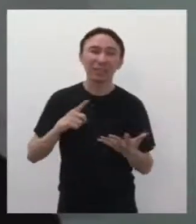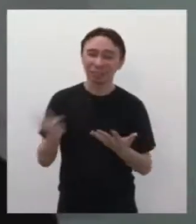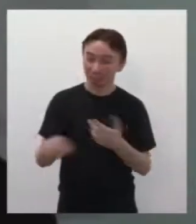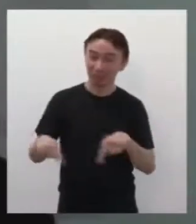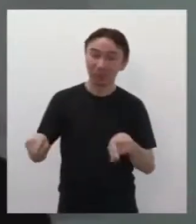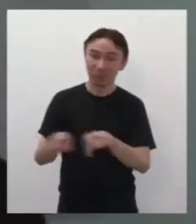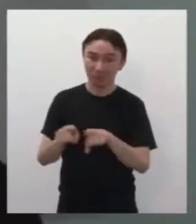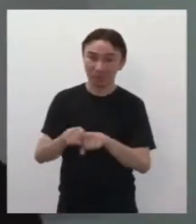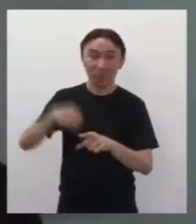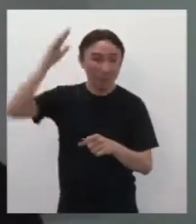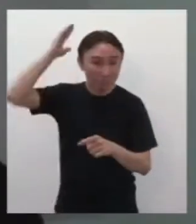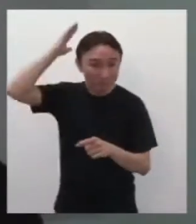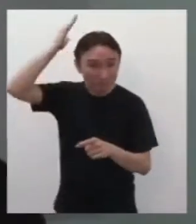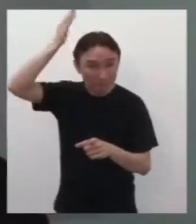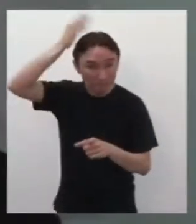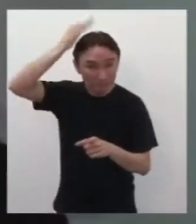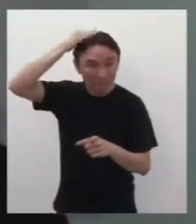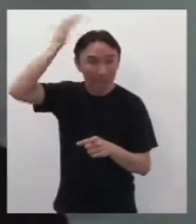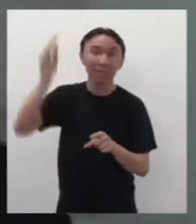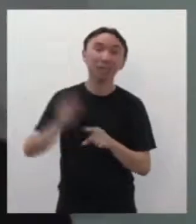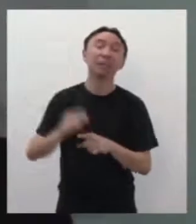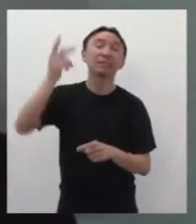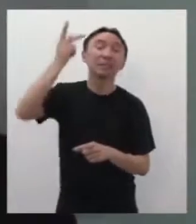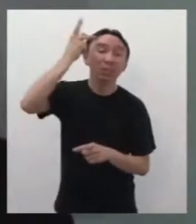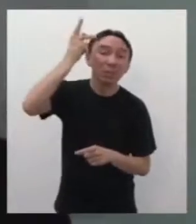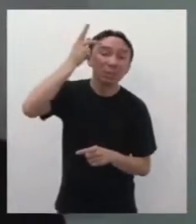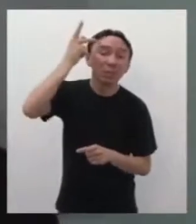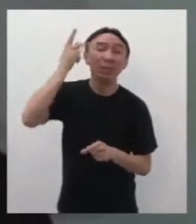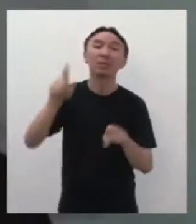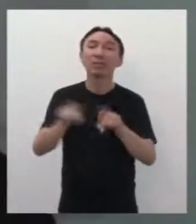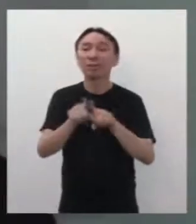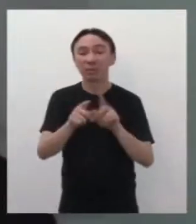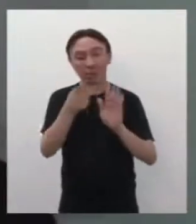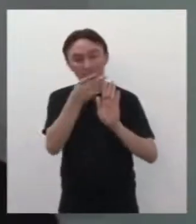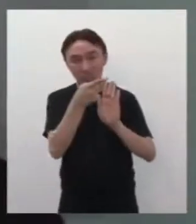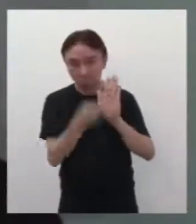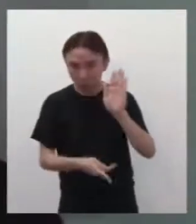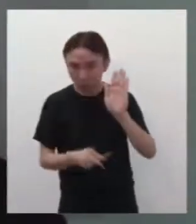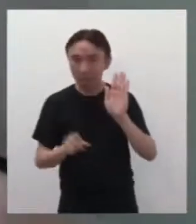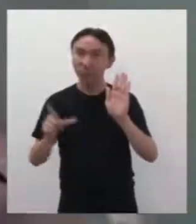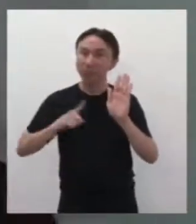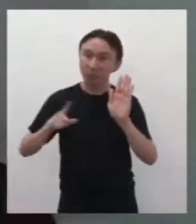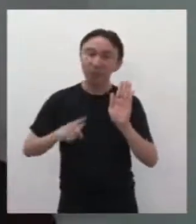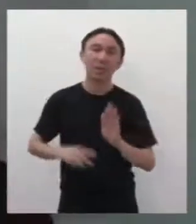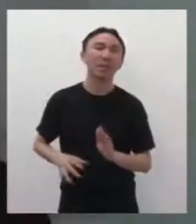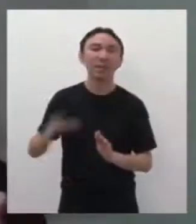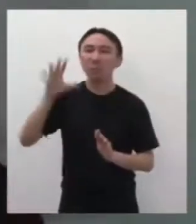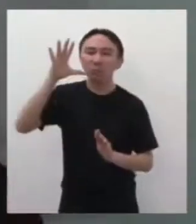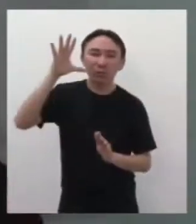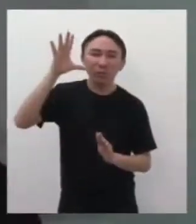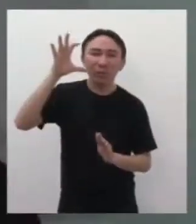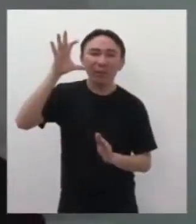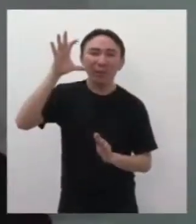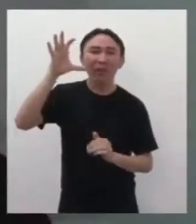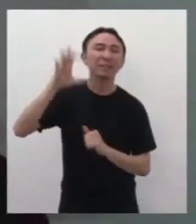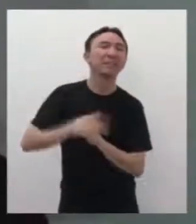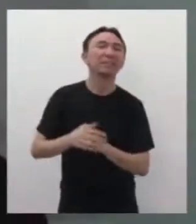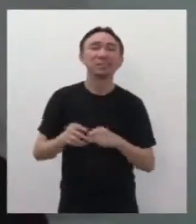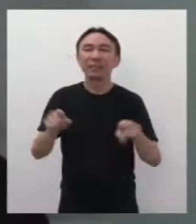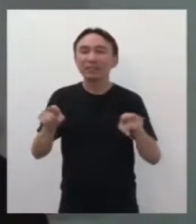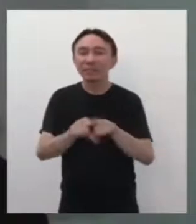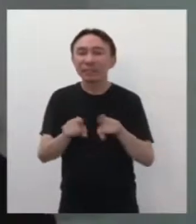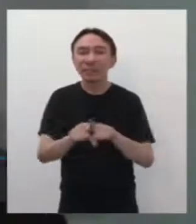né? A gente trabalha com essas 2 secretarias. A gente também tem um projeto Claro, que é um projeto também gratuito, em que a gente distribui